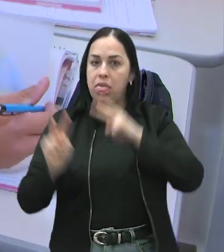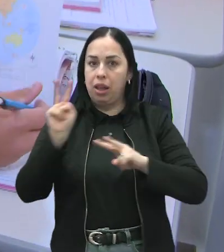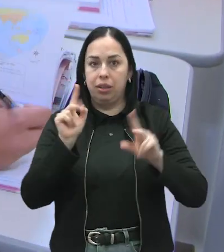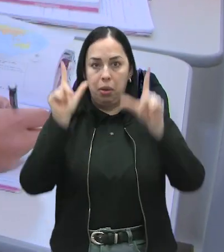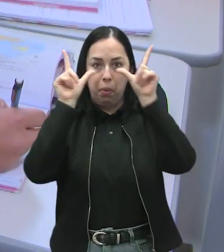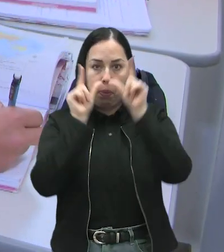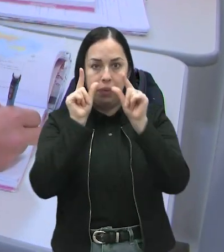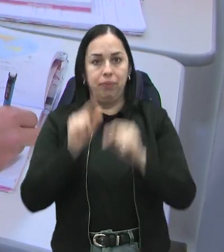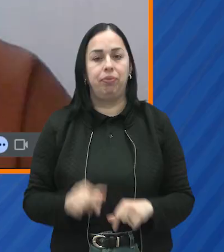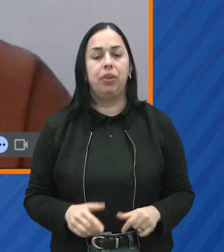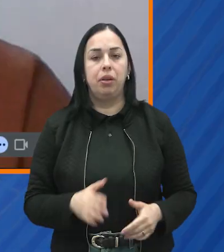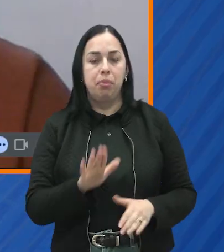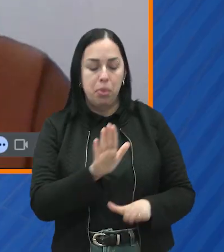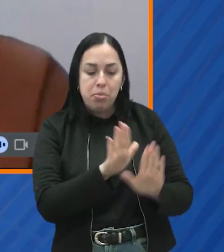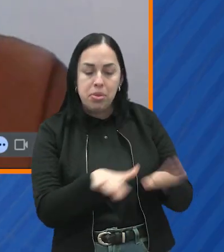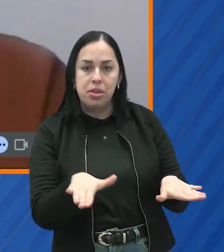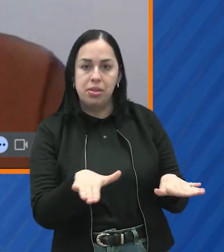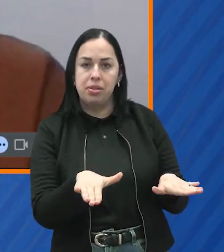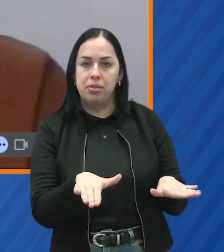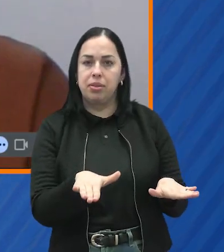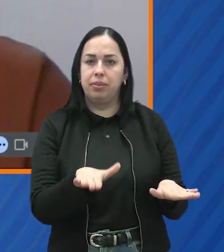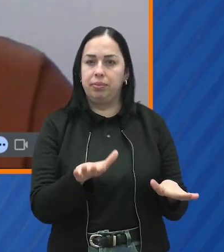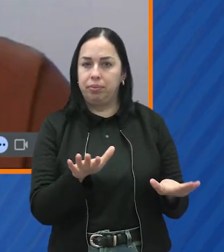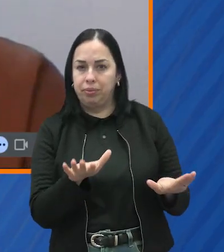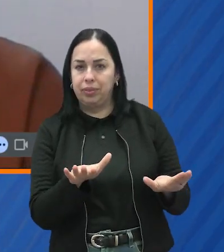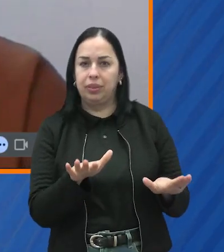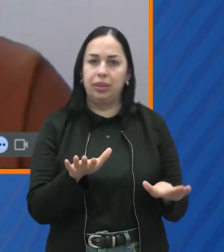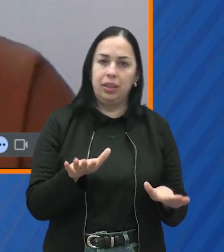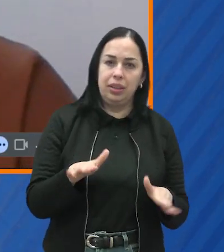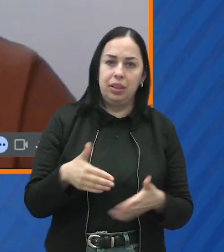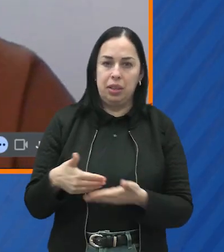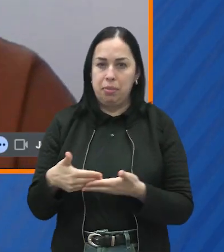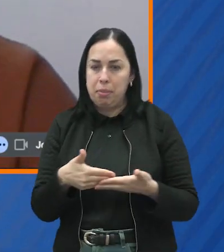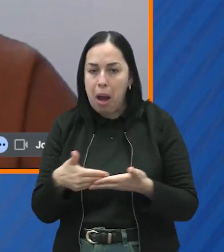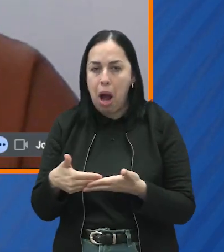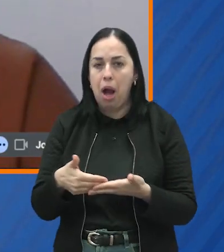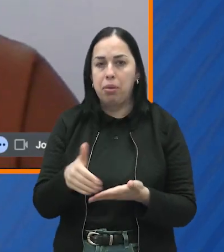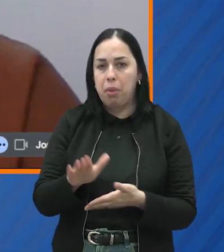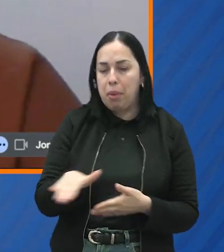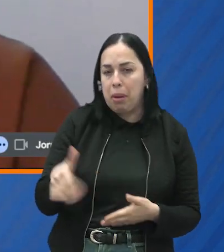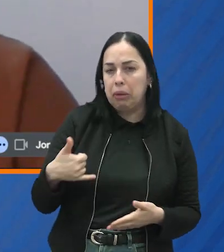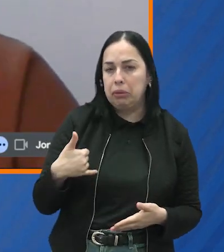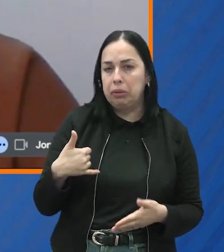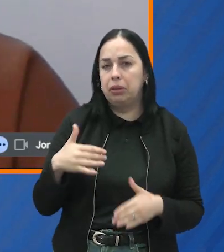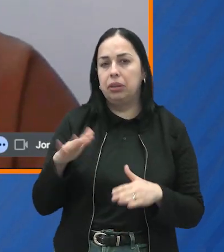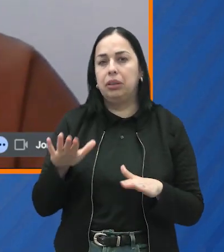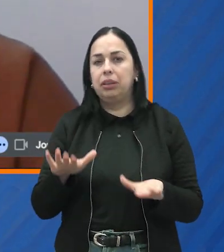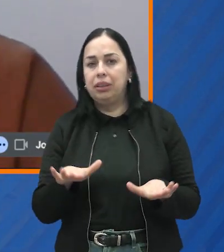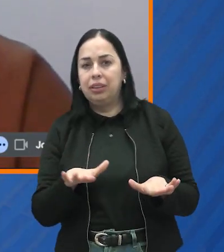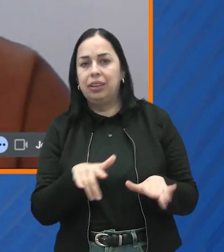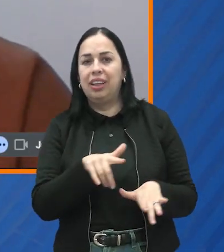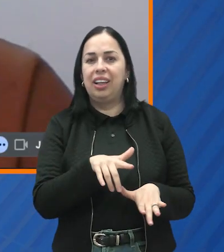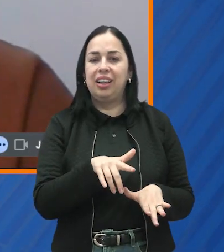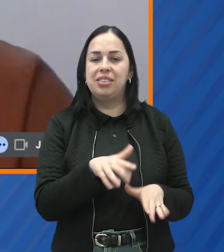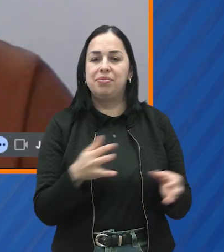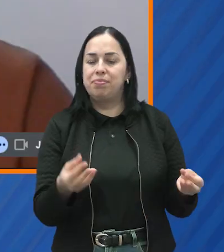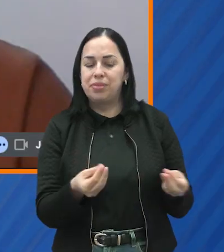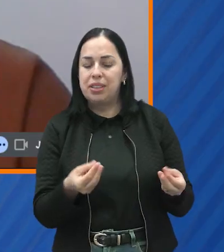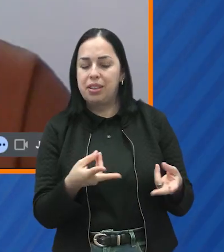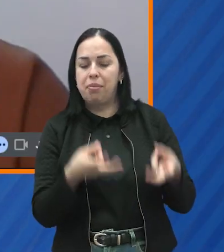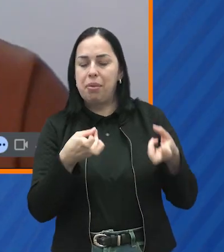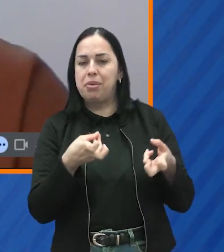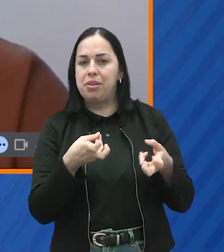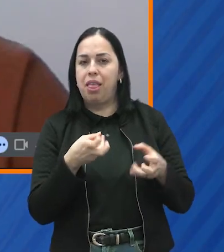visão de um aluno. Para os menorzinhos, né, antes dessa parte escolar de alfabetização, é uma